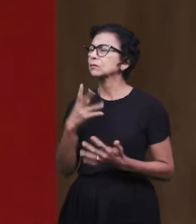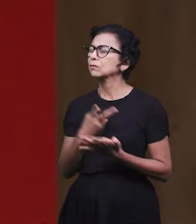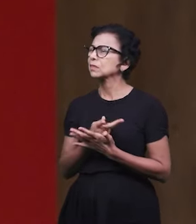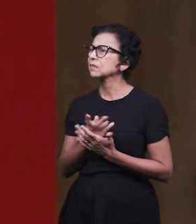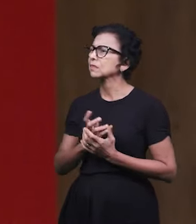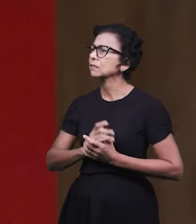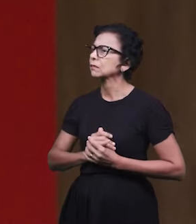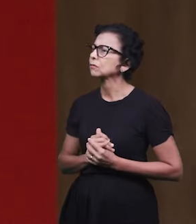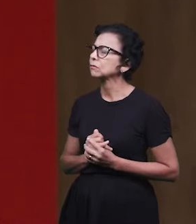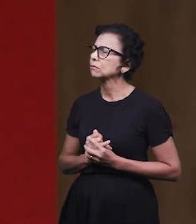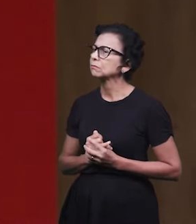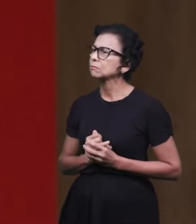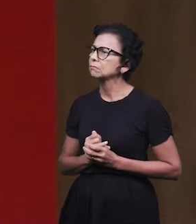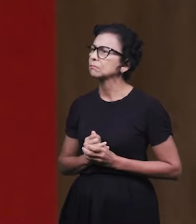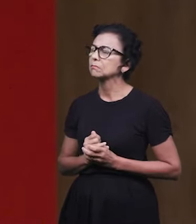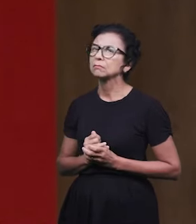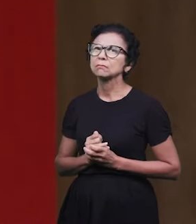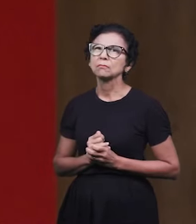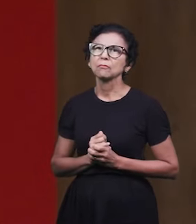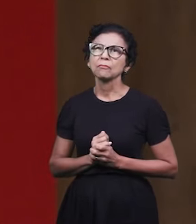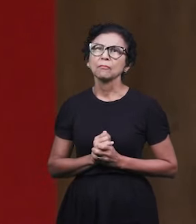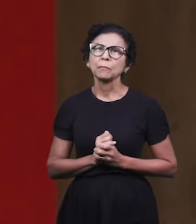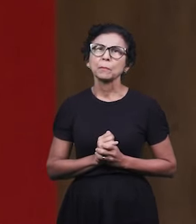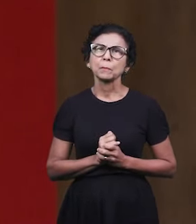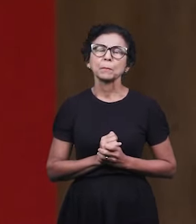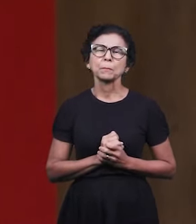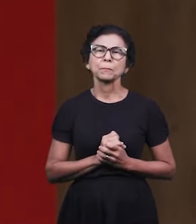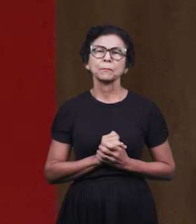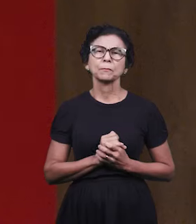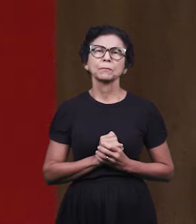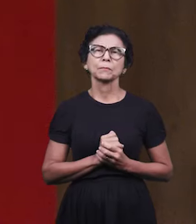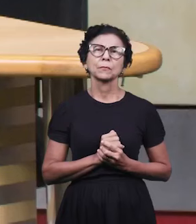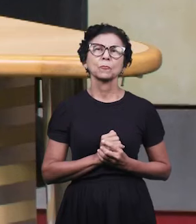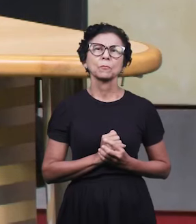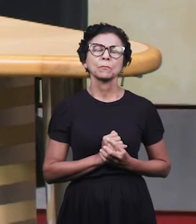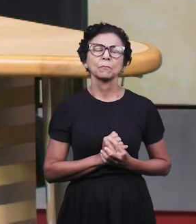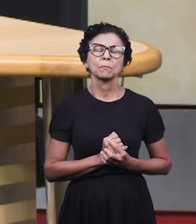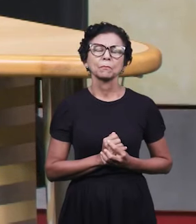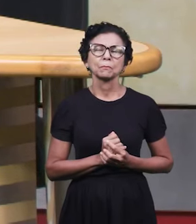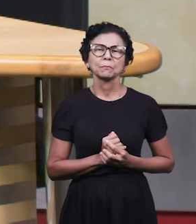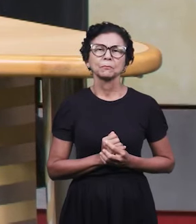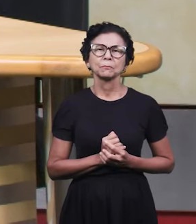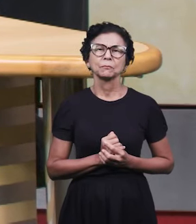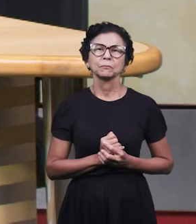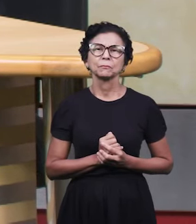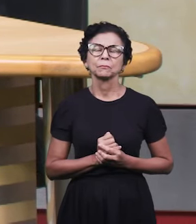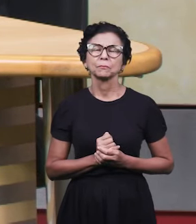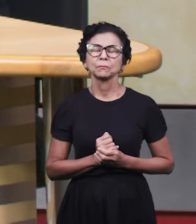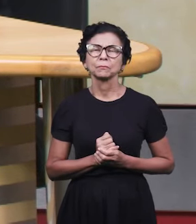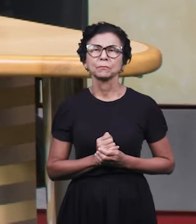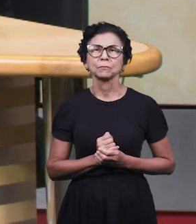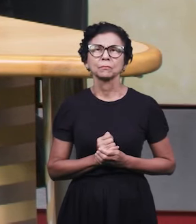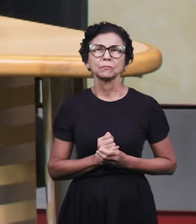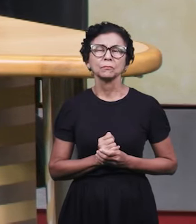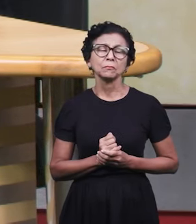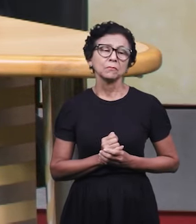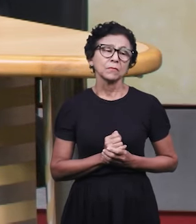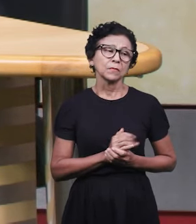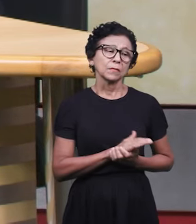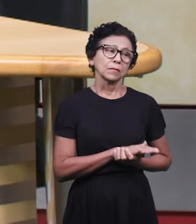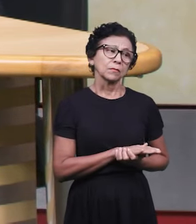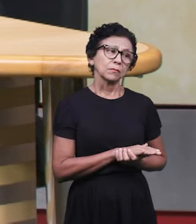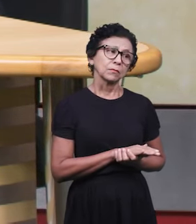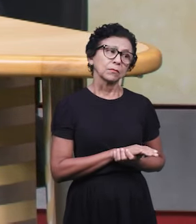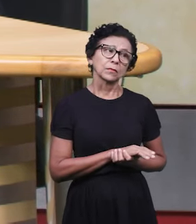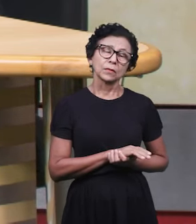conversar. E eu ouvi o que eles estavam conversando. Aí um disse para o outro o seguinte: olha,